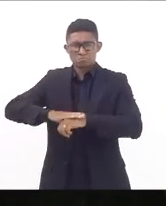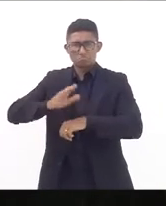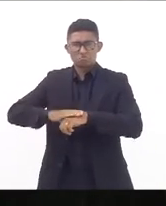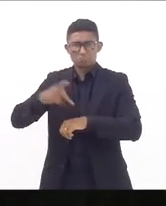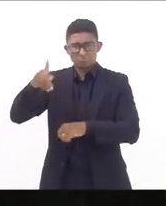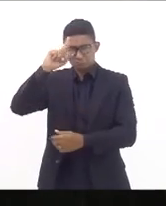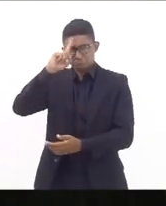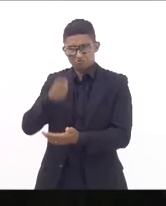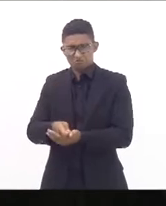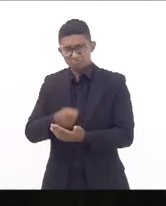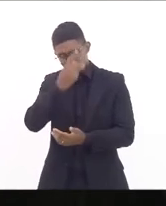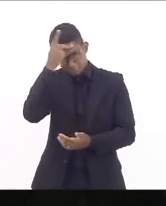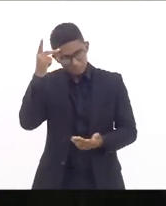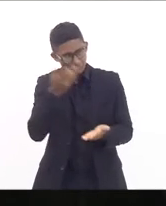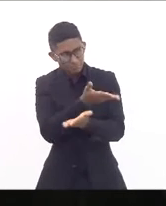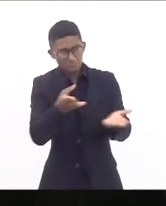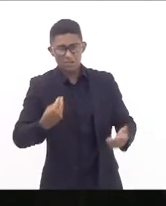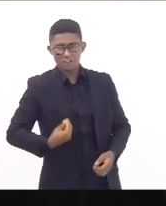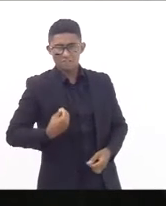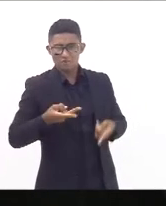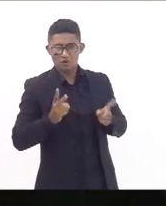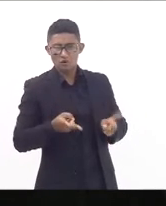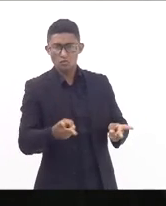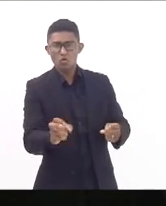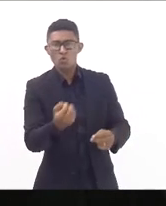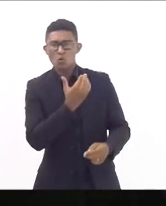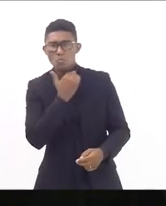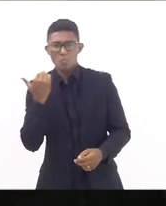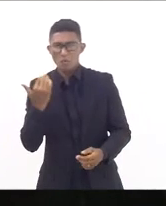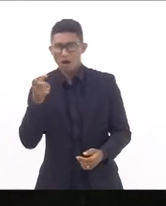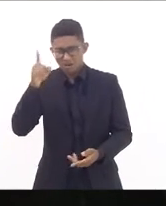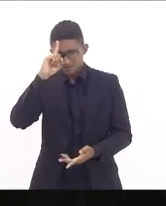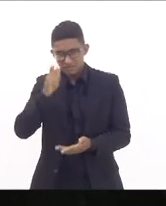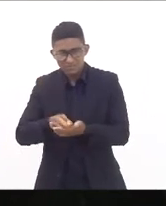mortas. Né? Agora mesmo,